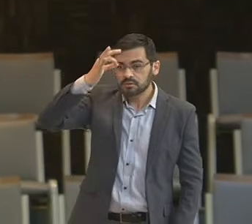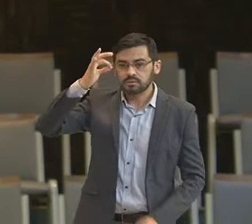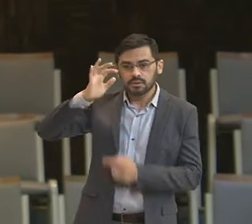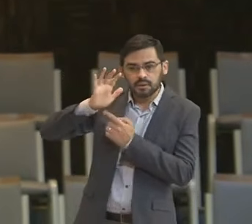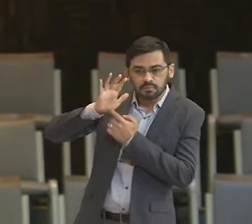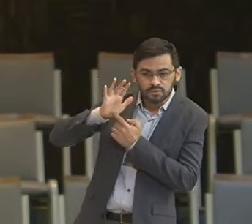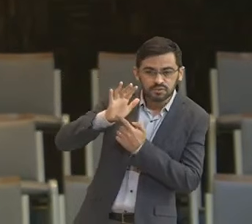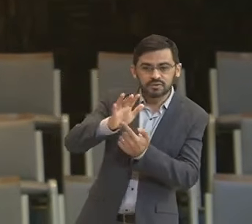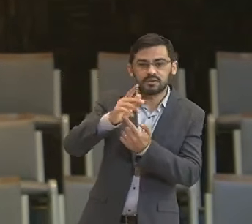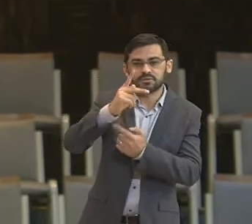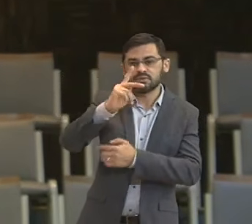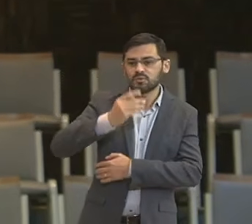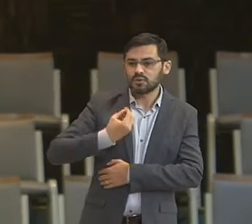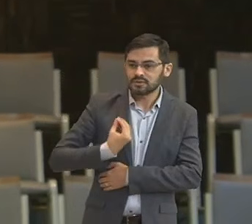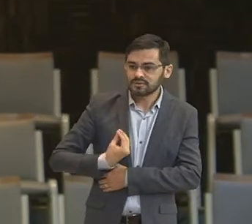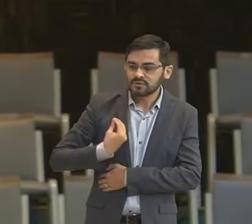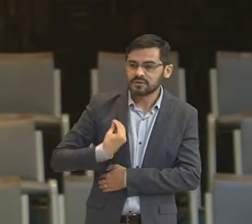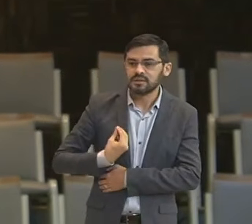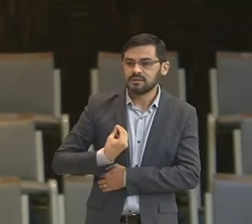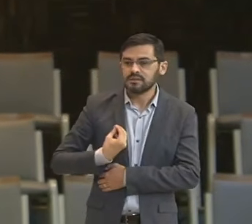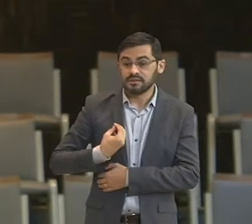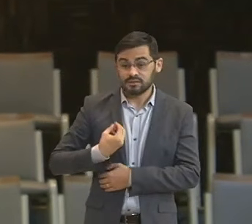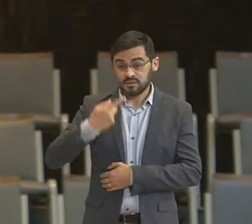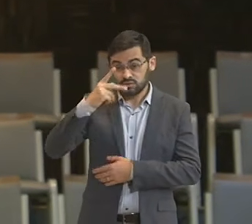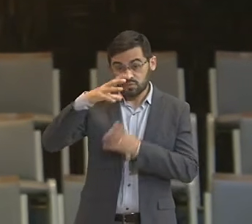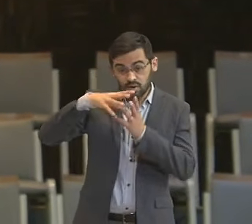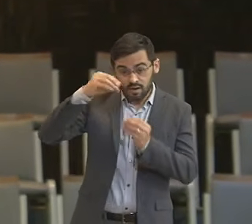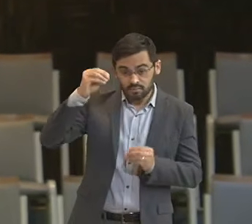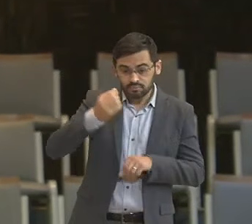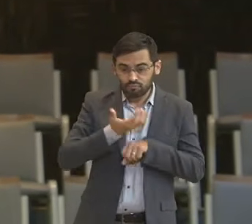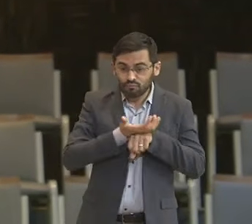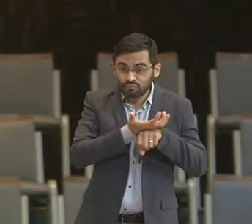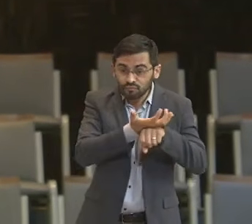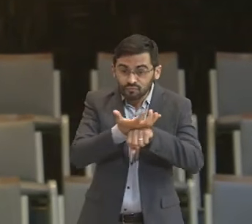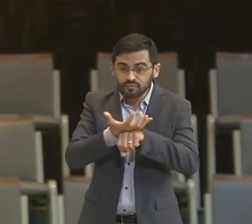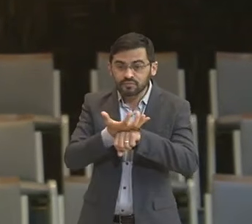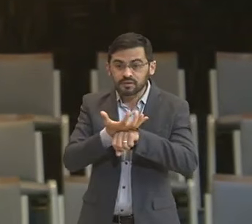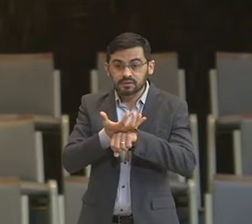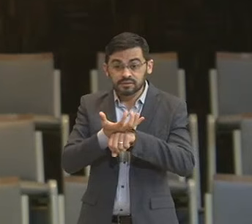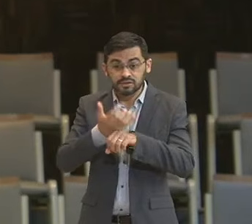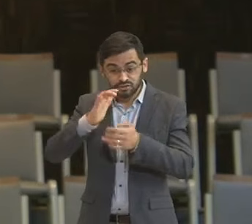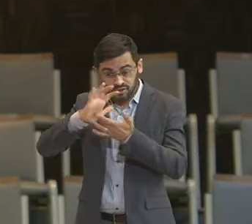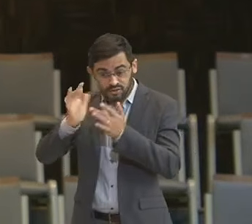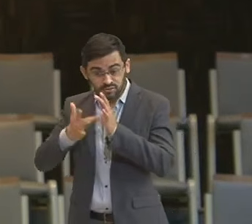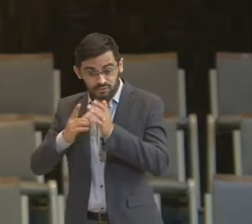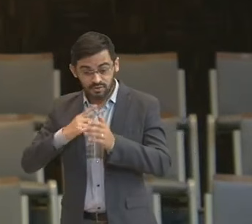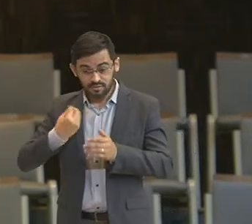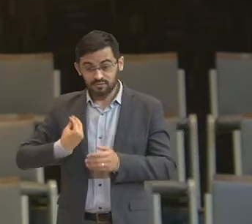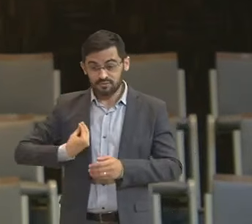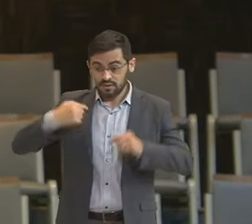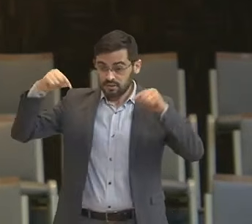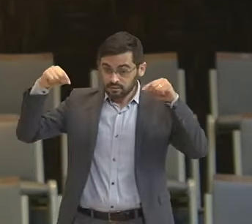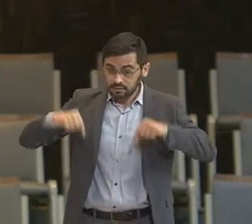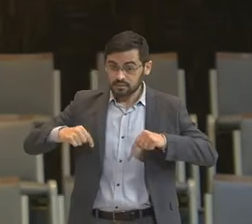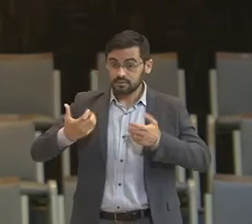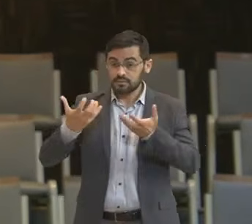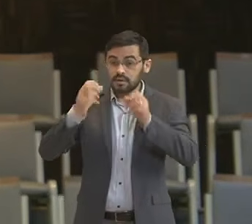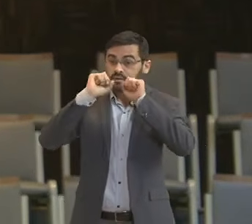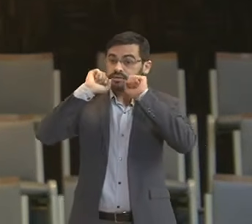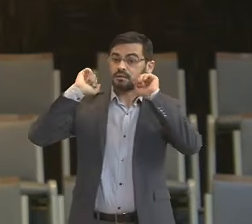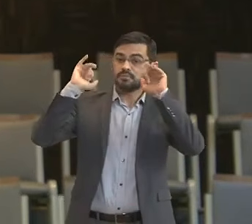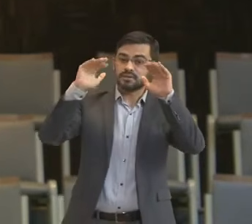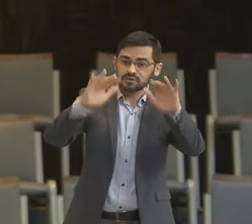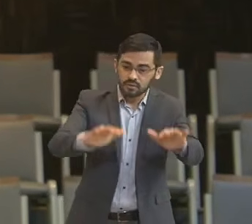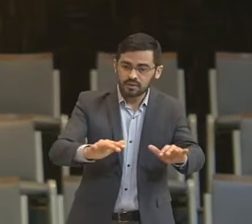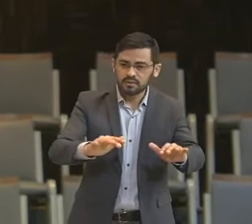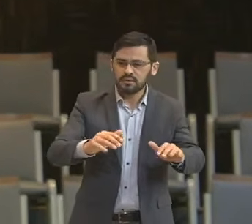mostrando que a sede está dentro da tua alma, então Jesus está aqui e quer te abençoar. E Ele vai